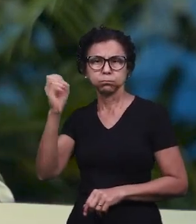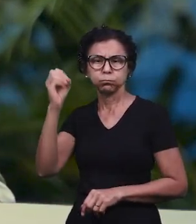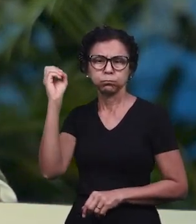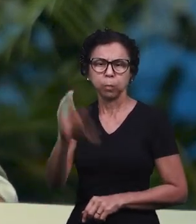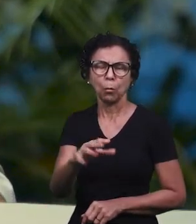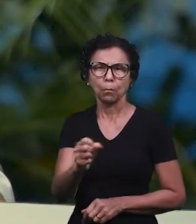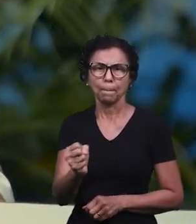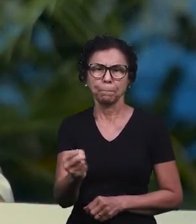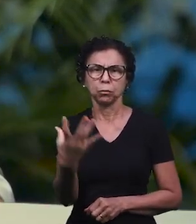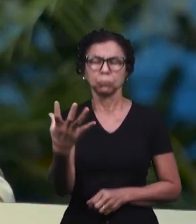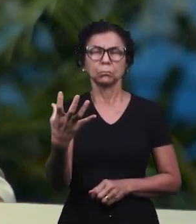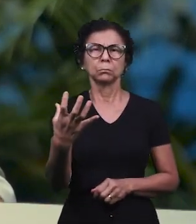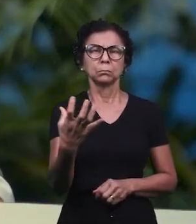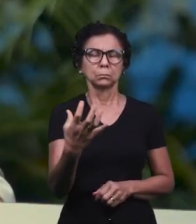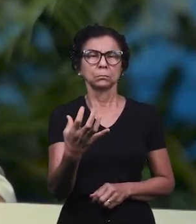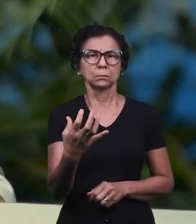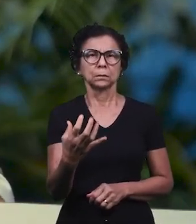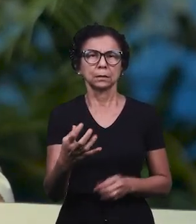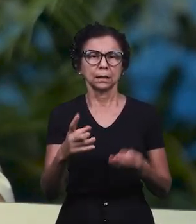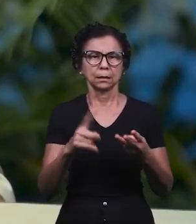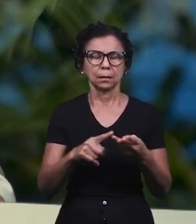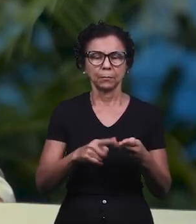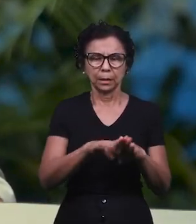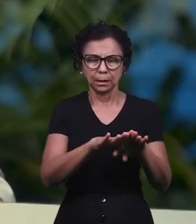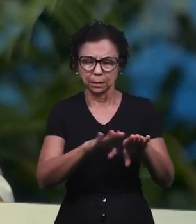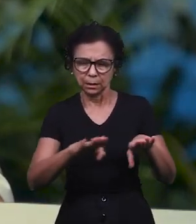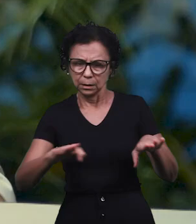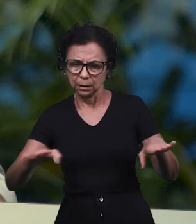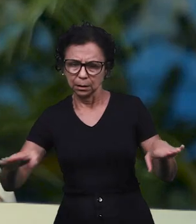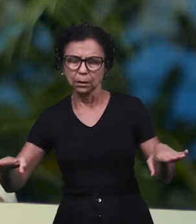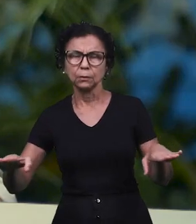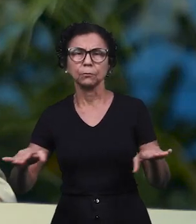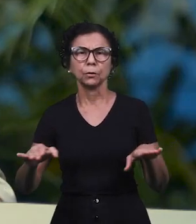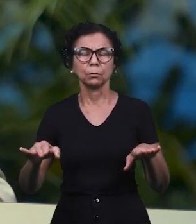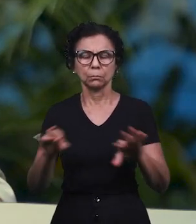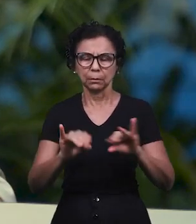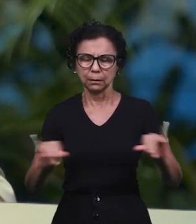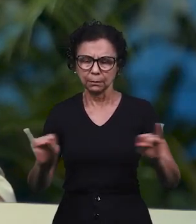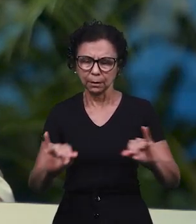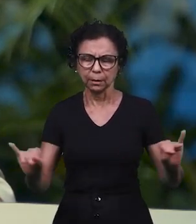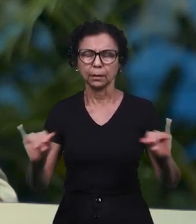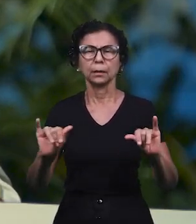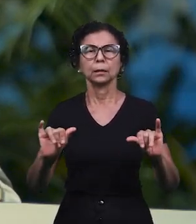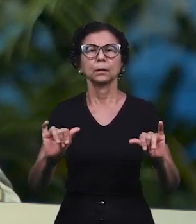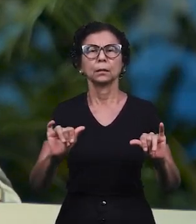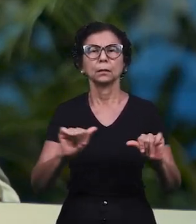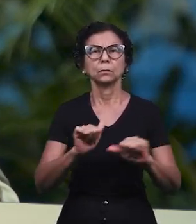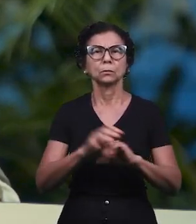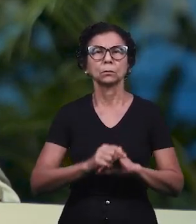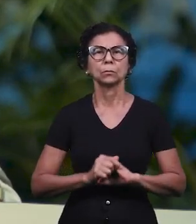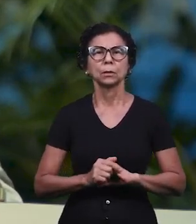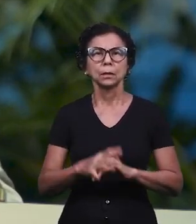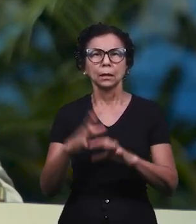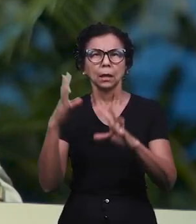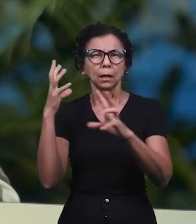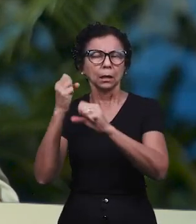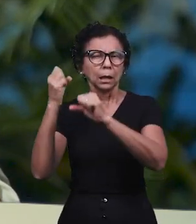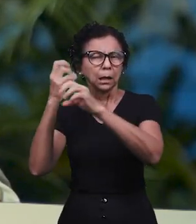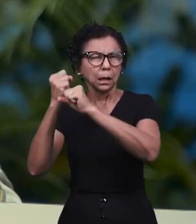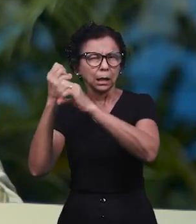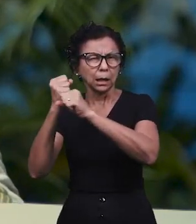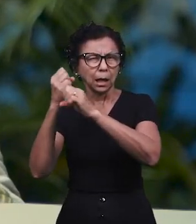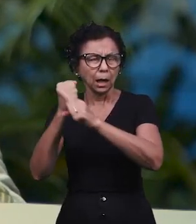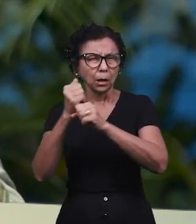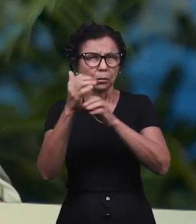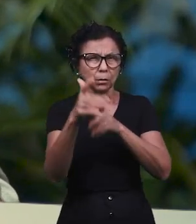do terreno, de desnível, a parte de cartografia, a parte de central de tiro, de cálculo da